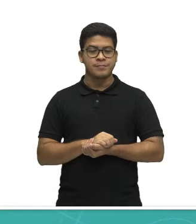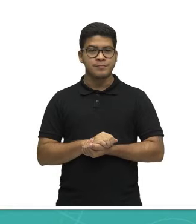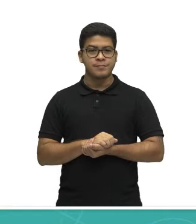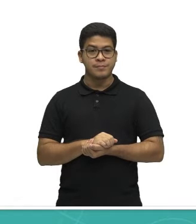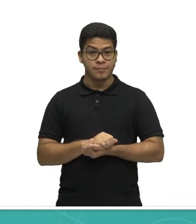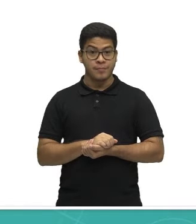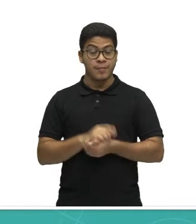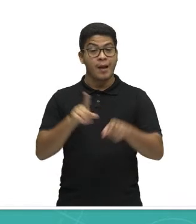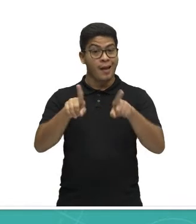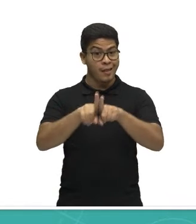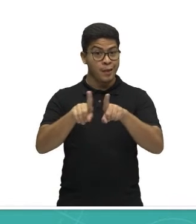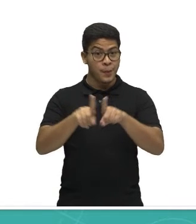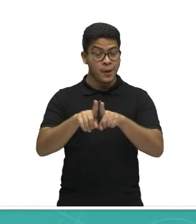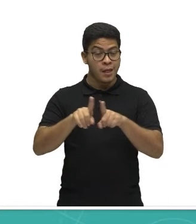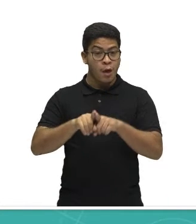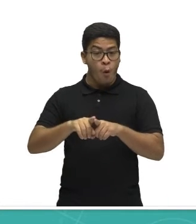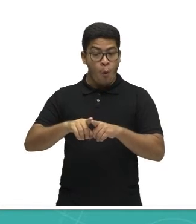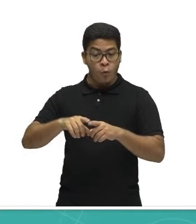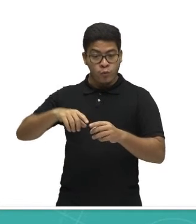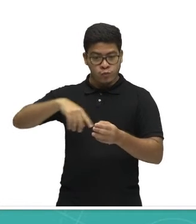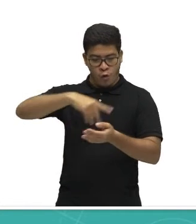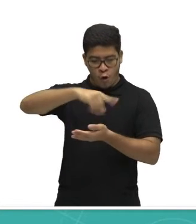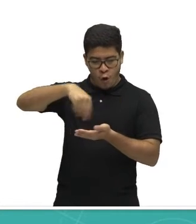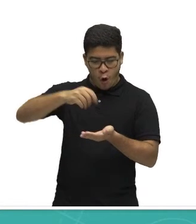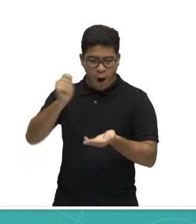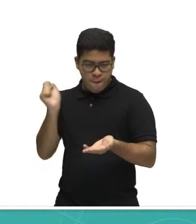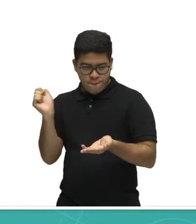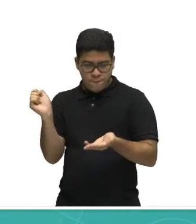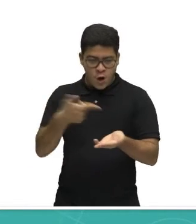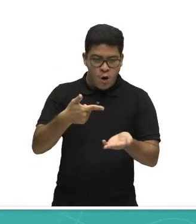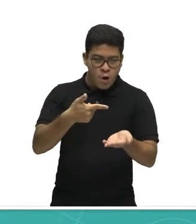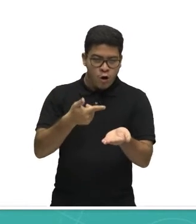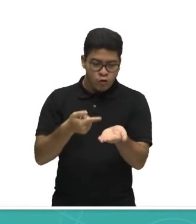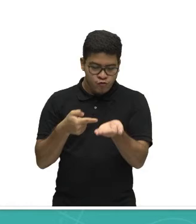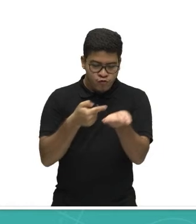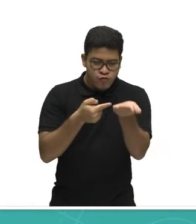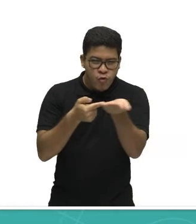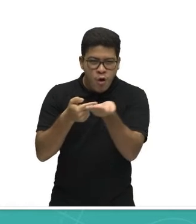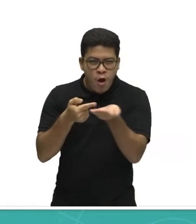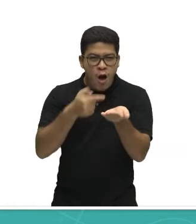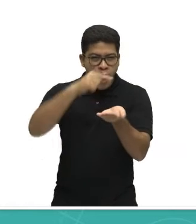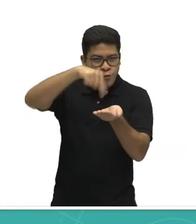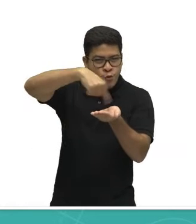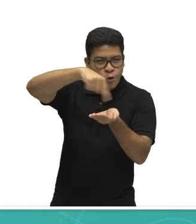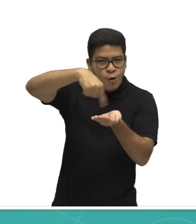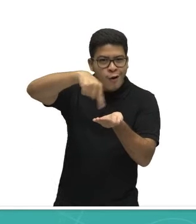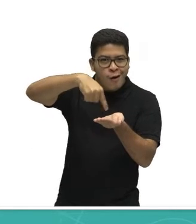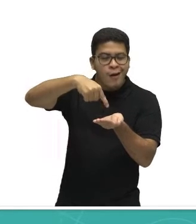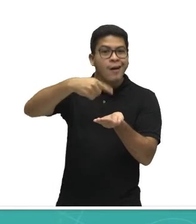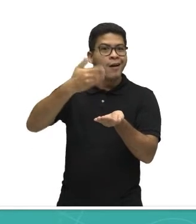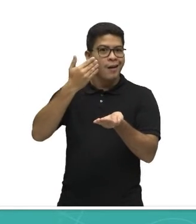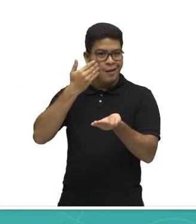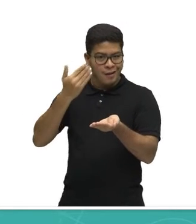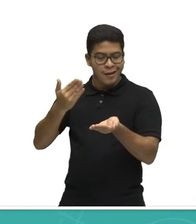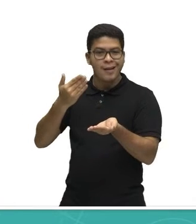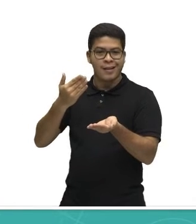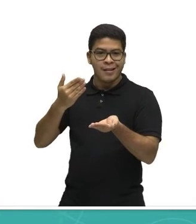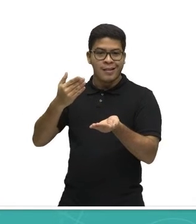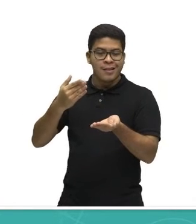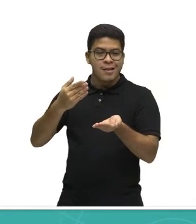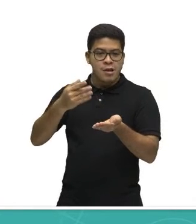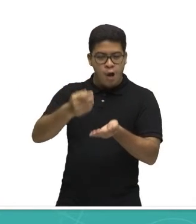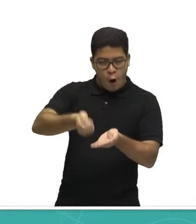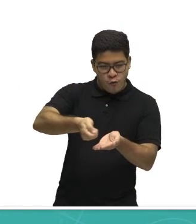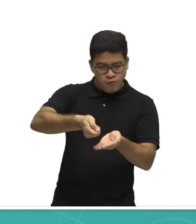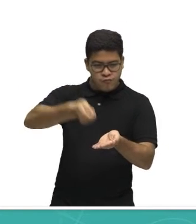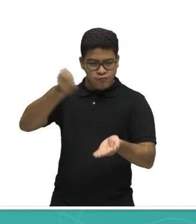Há também o peão, brinquedo de madeira que é rodado no chão por meio de um barbante enrolado em sua base e depois puxado. Também